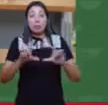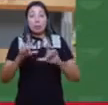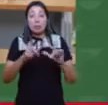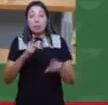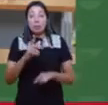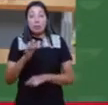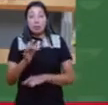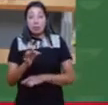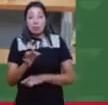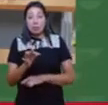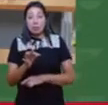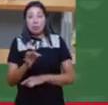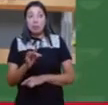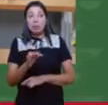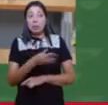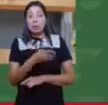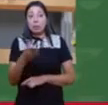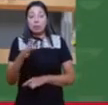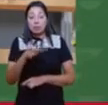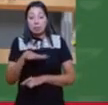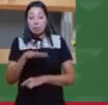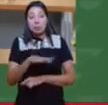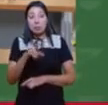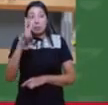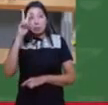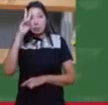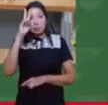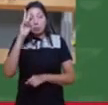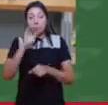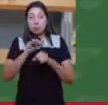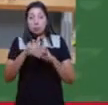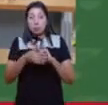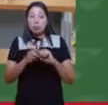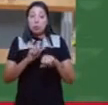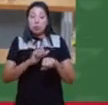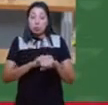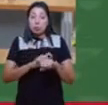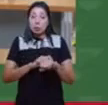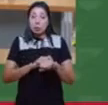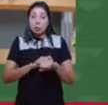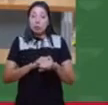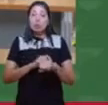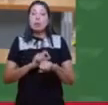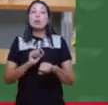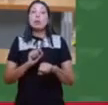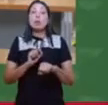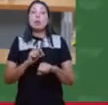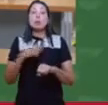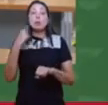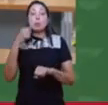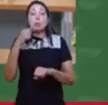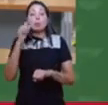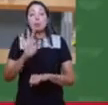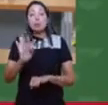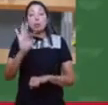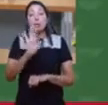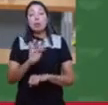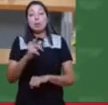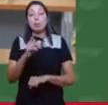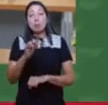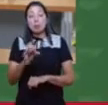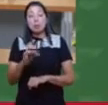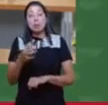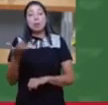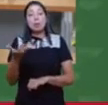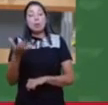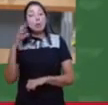PT e esse espaço, nas segundas à noite, nesse horário, é da bancada dos deputados federais do PT. E queremos